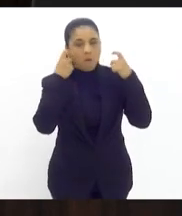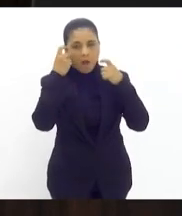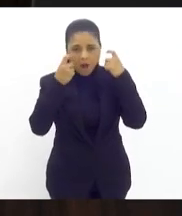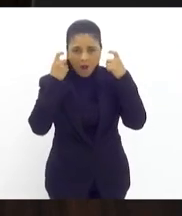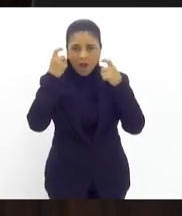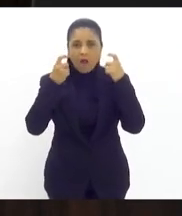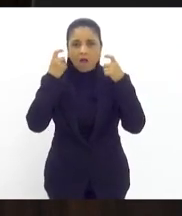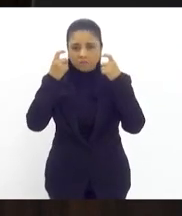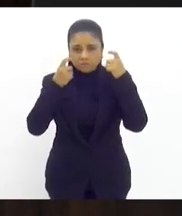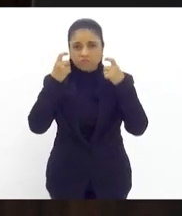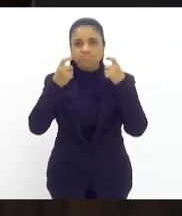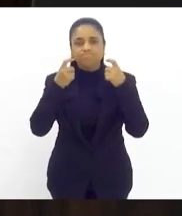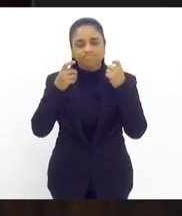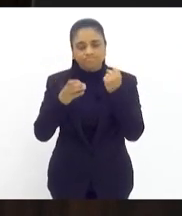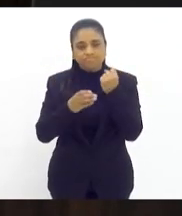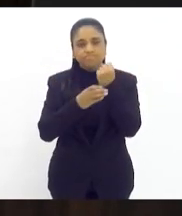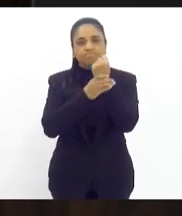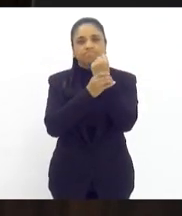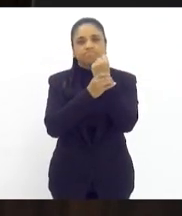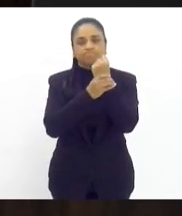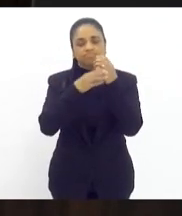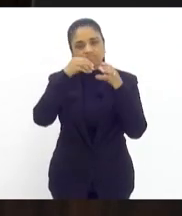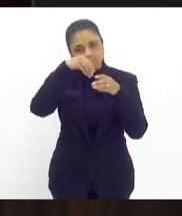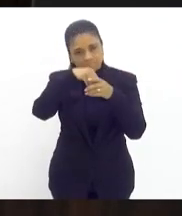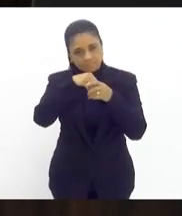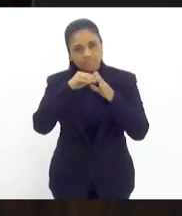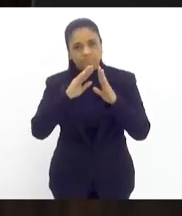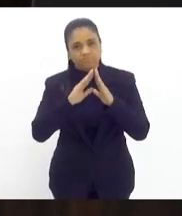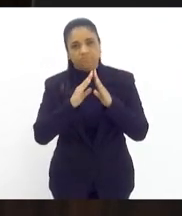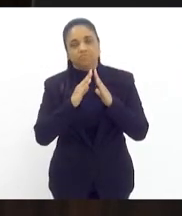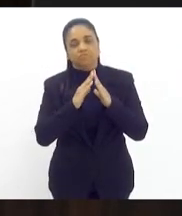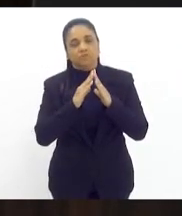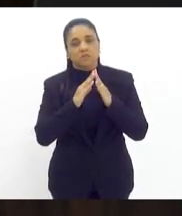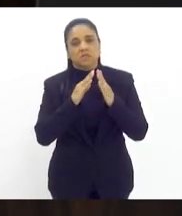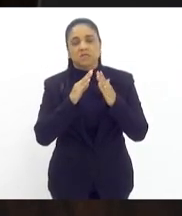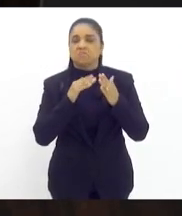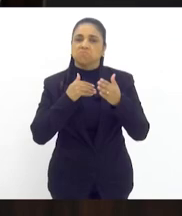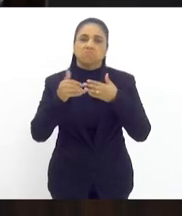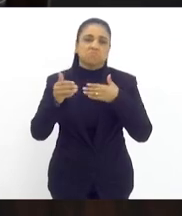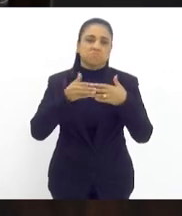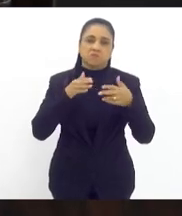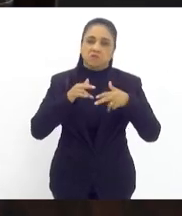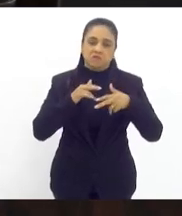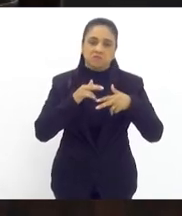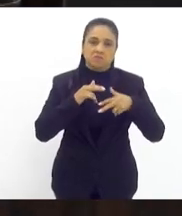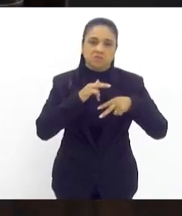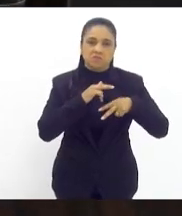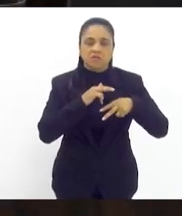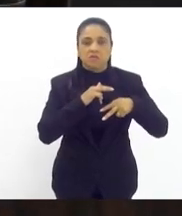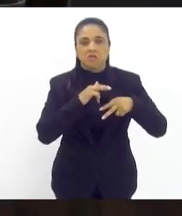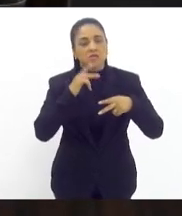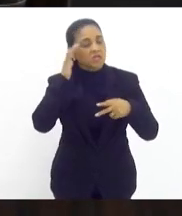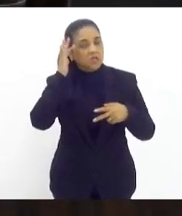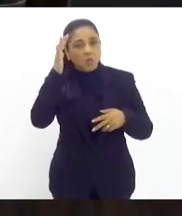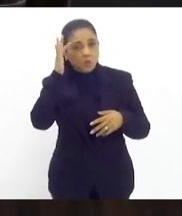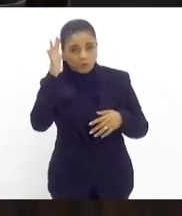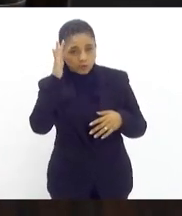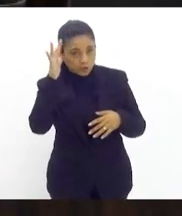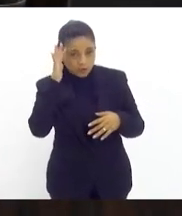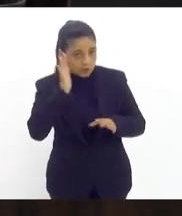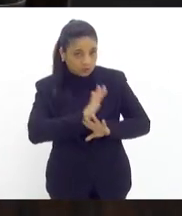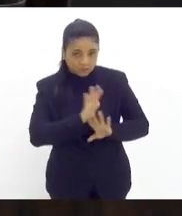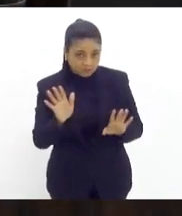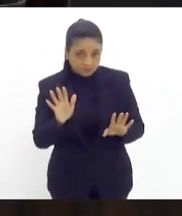a questão da segurança nas escolas independente da questão ideológica um acha assim assado o outro cozido não